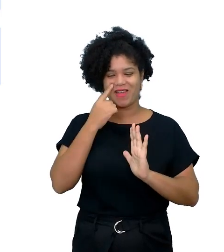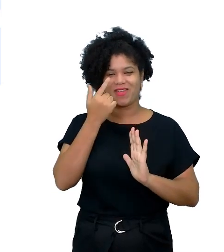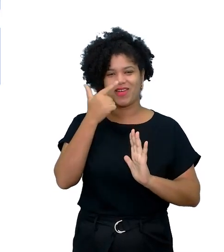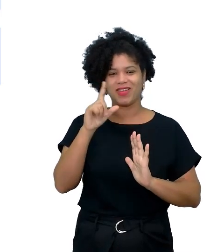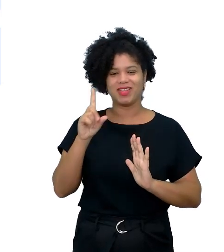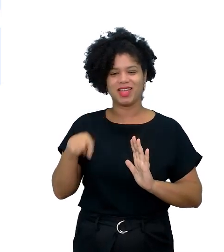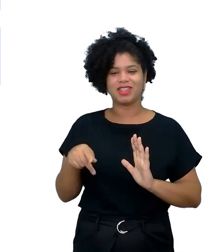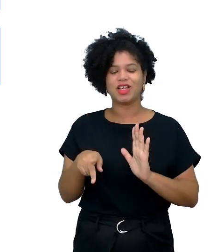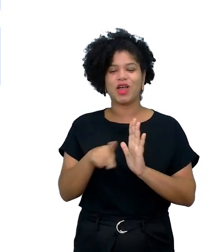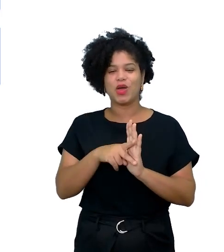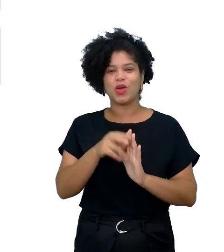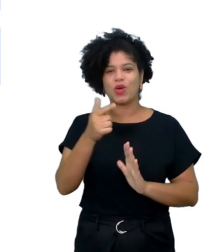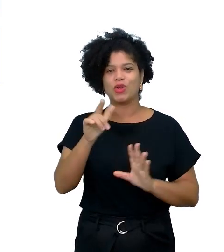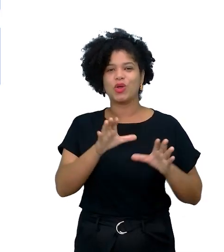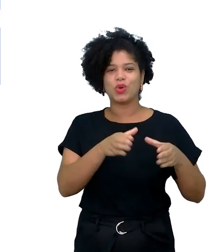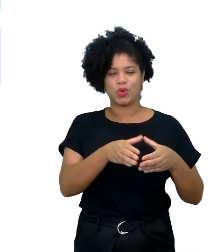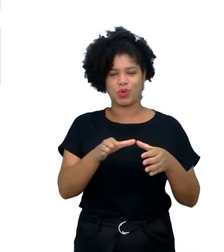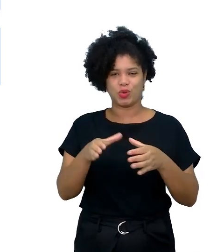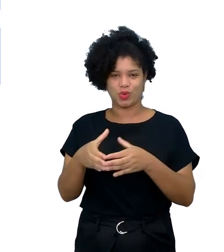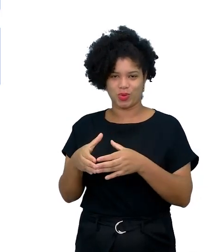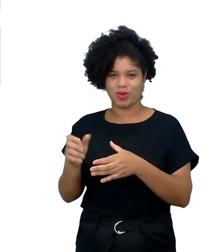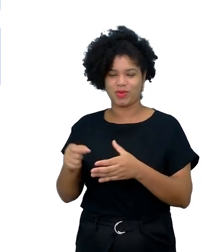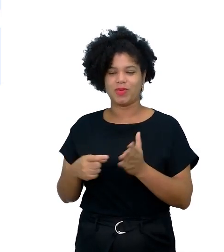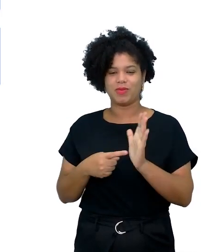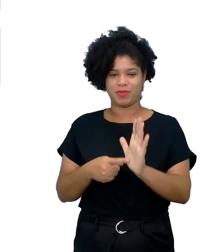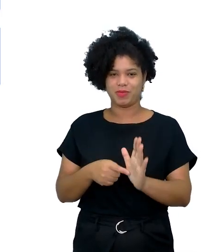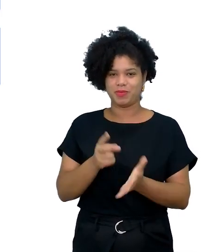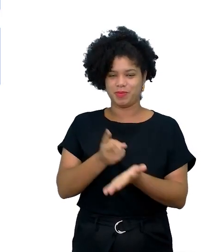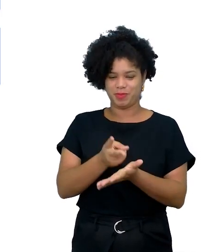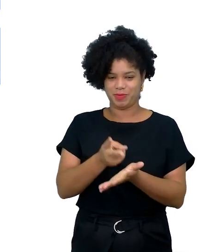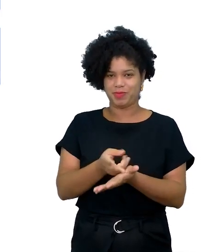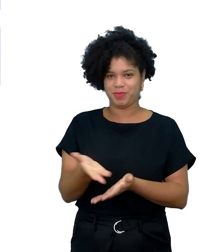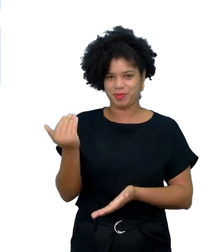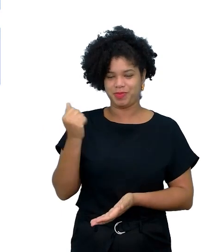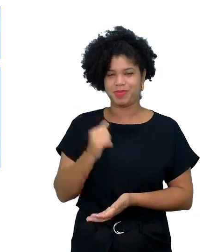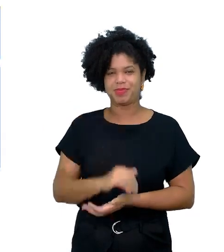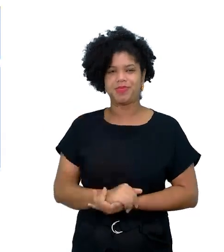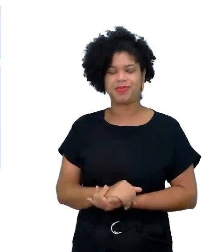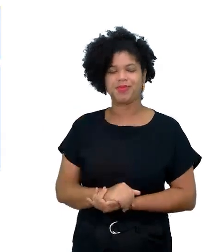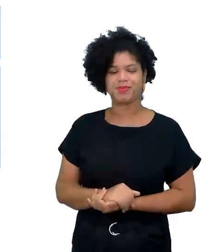uma mesma categoria. Então, vamos seguindo aqui.